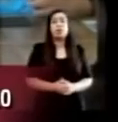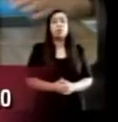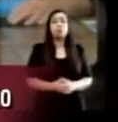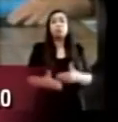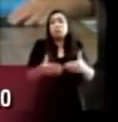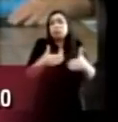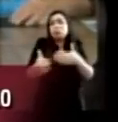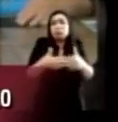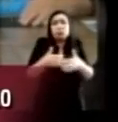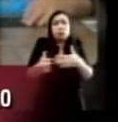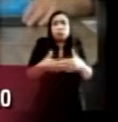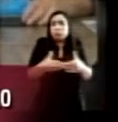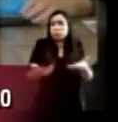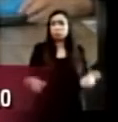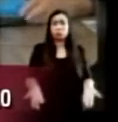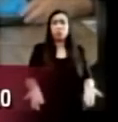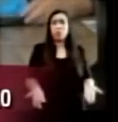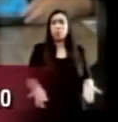for